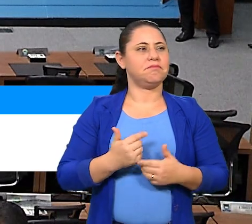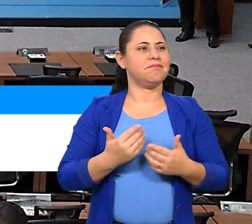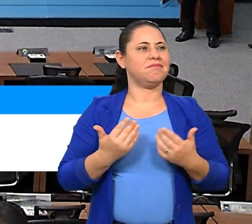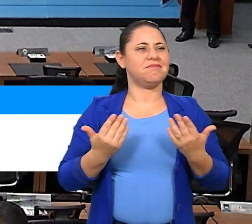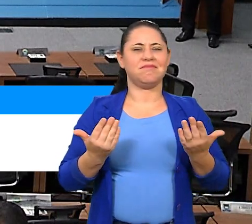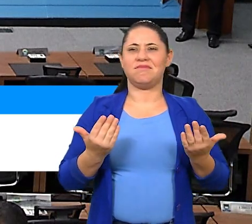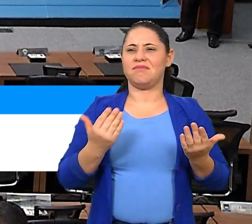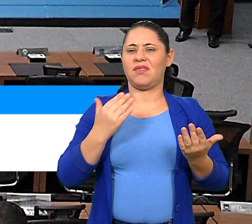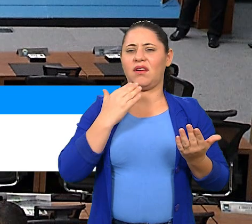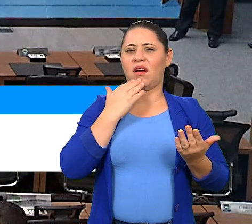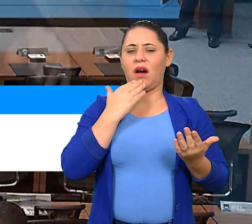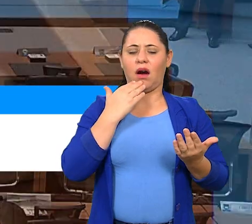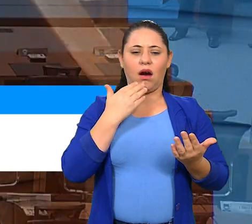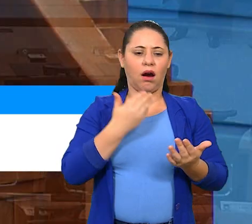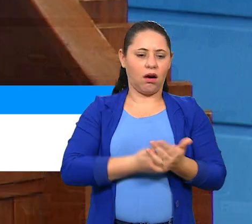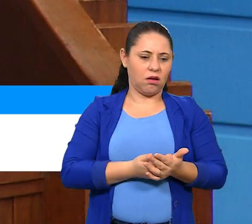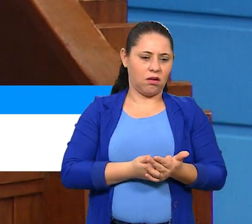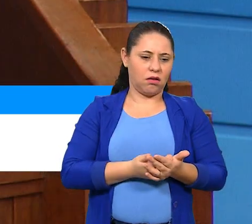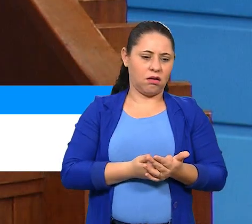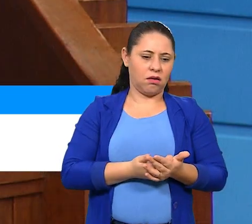assim impressionante